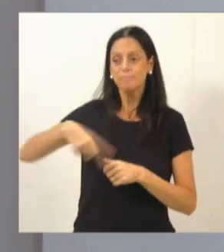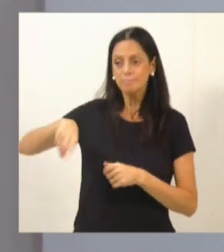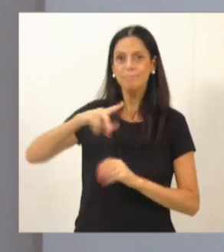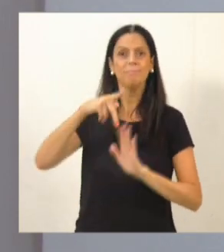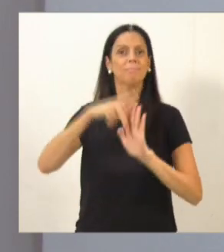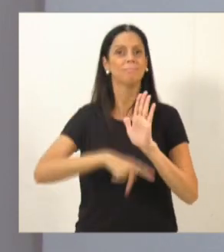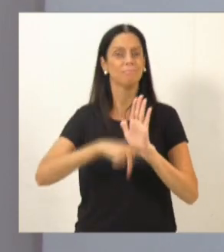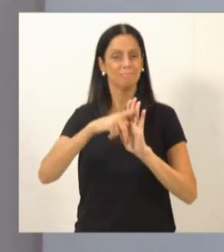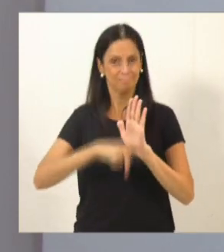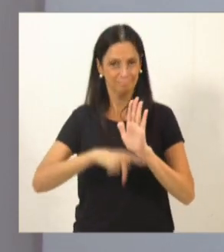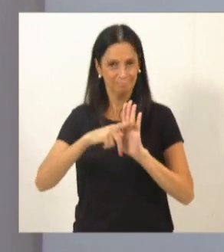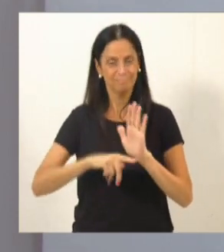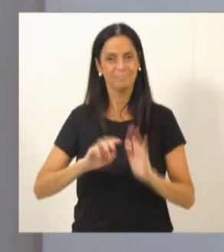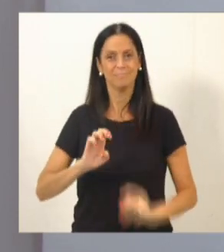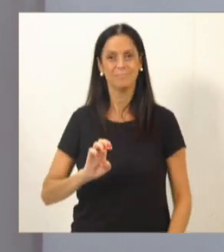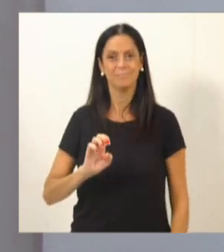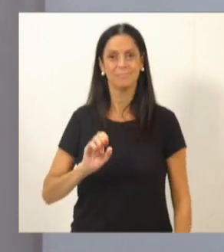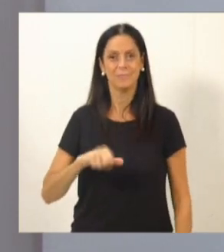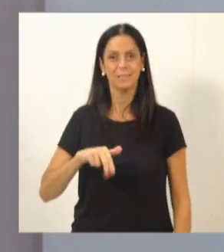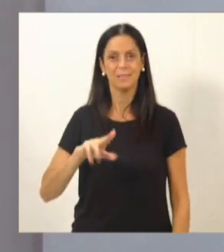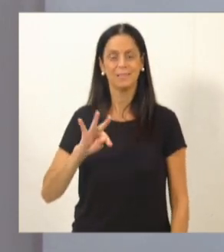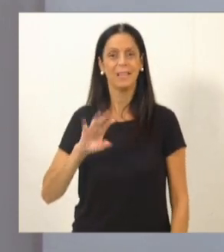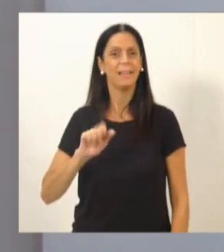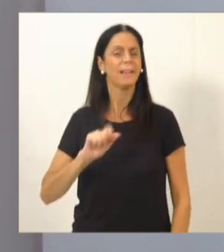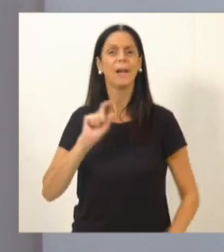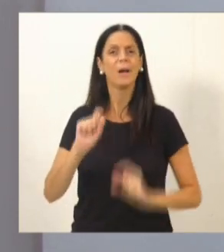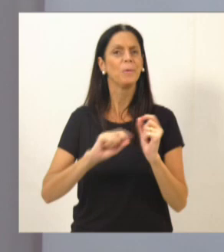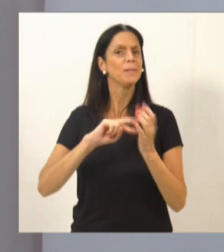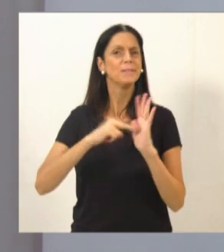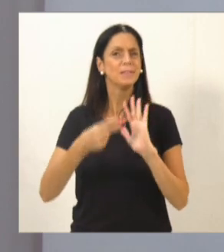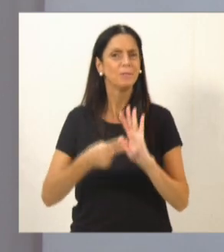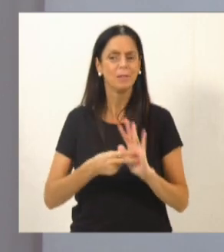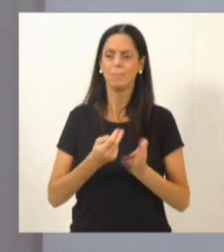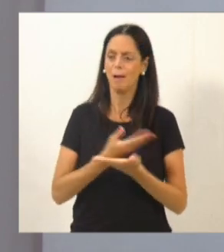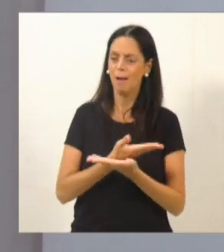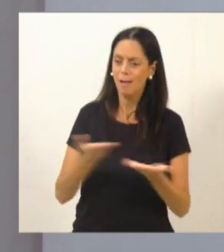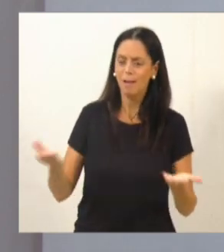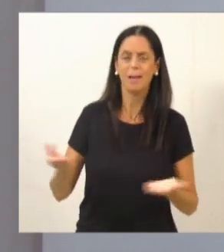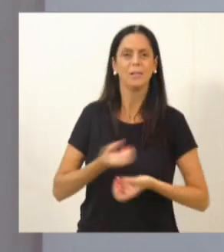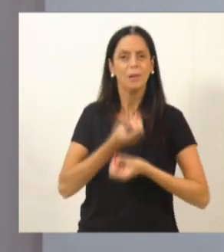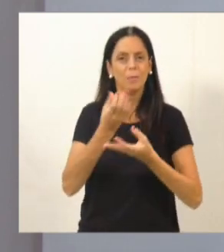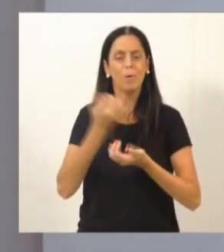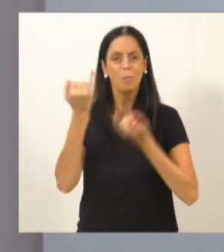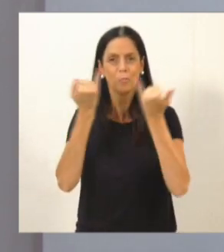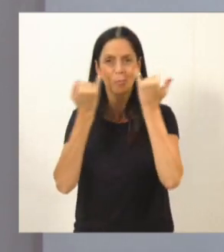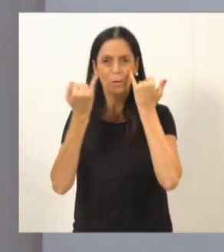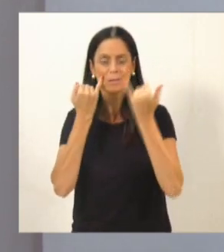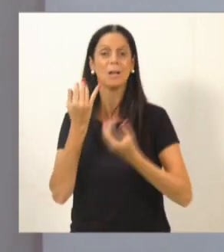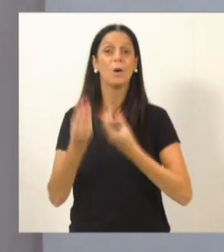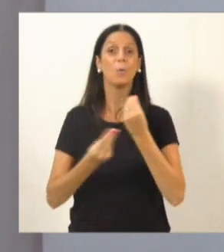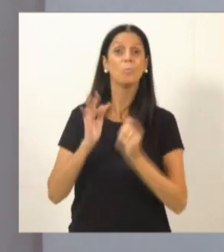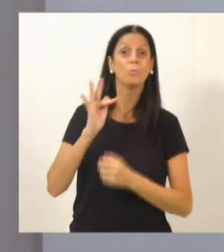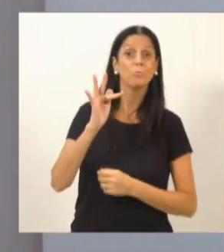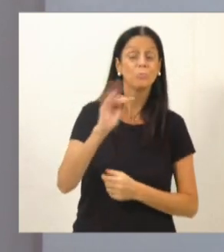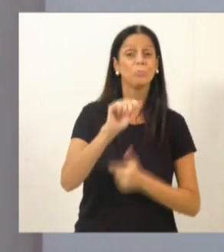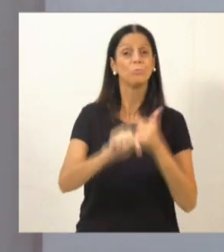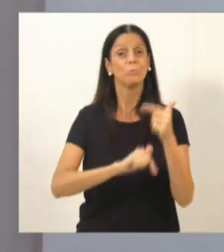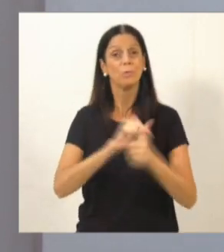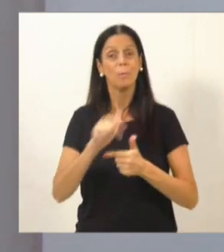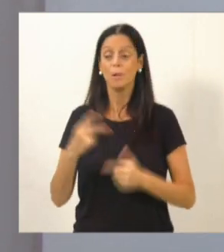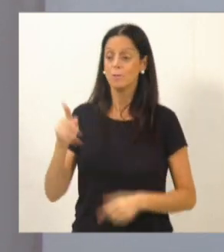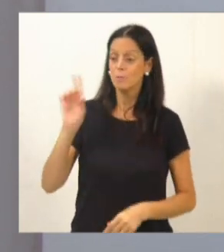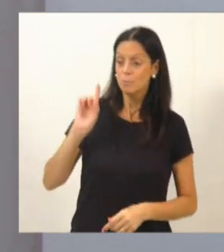é oferecer informações para esses jovens, o que vai esperar ele no mundo do trabalho, seus direitos,